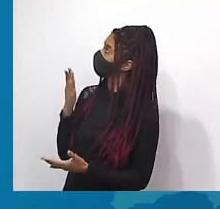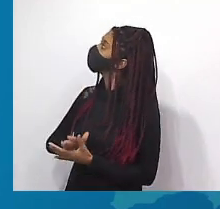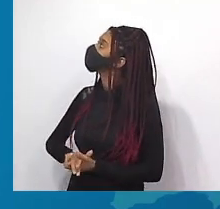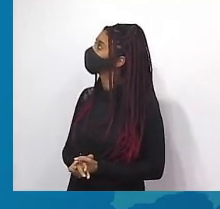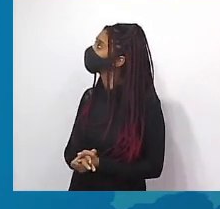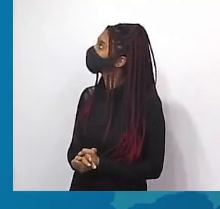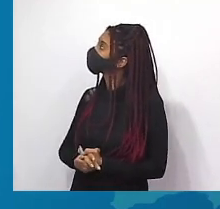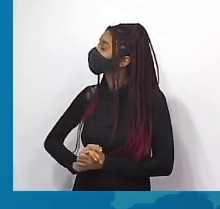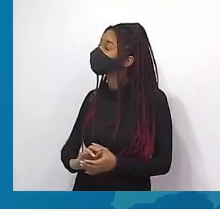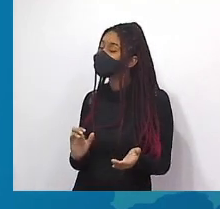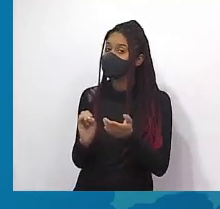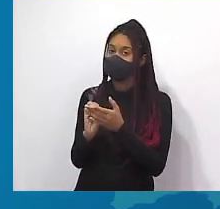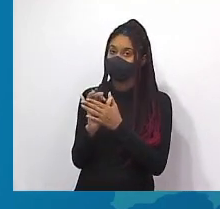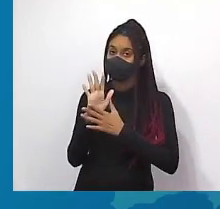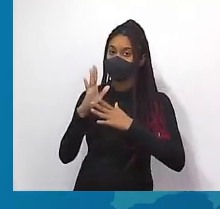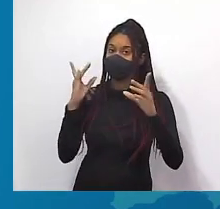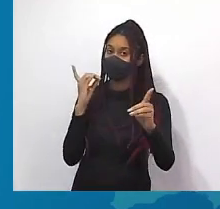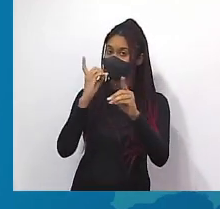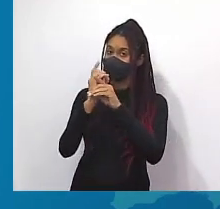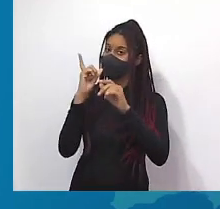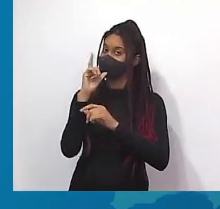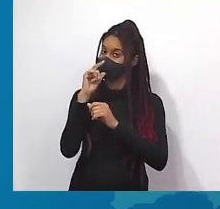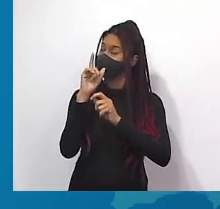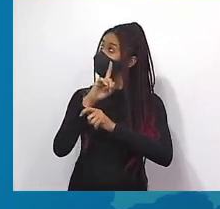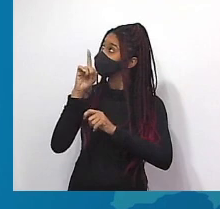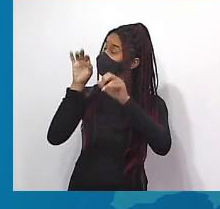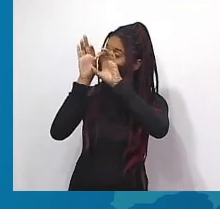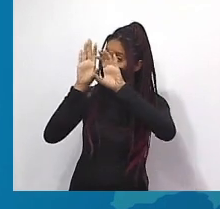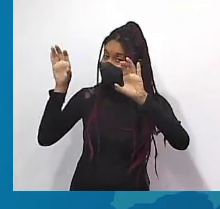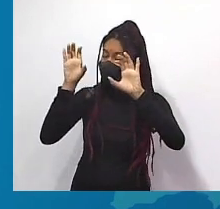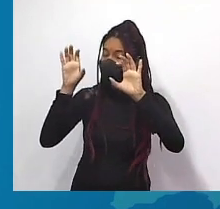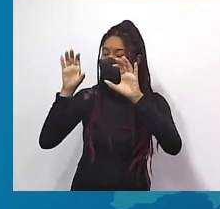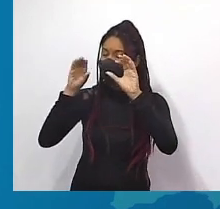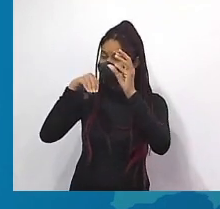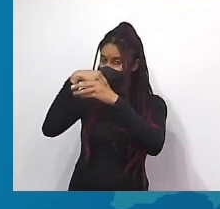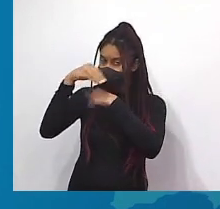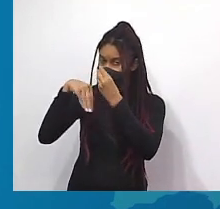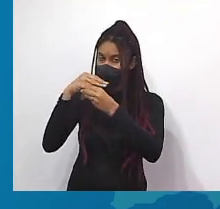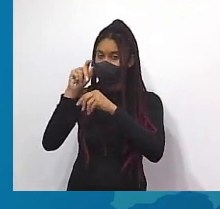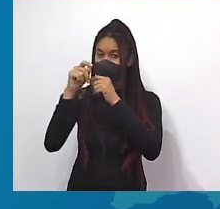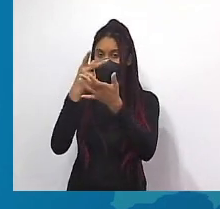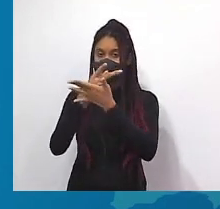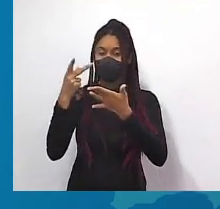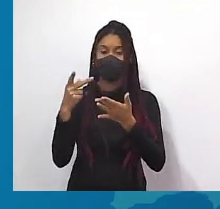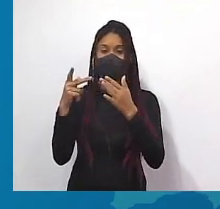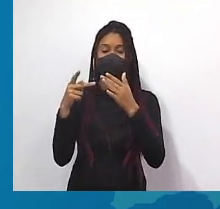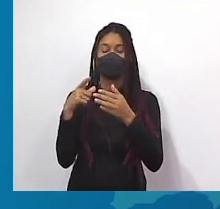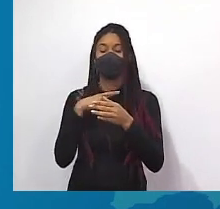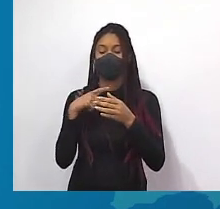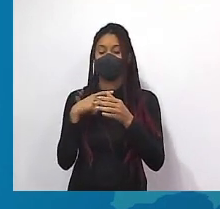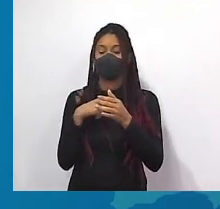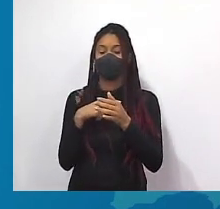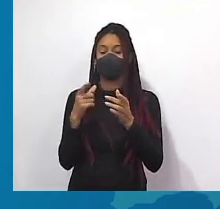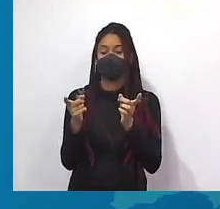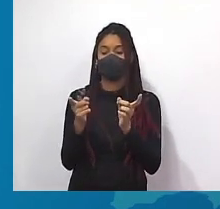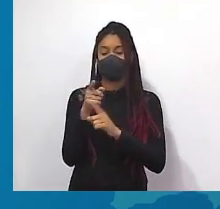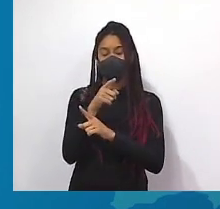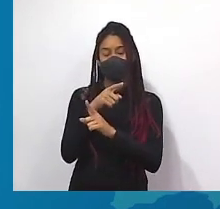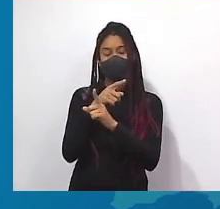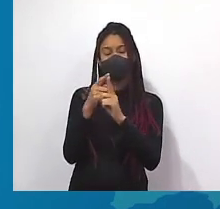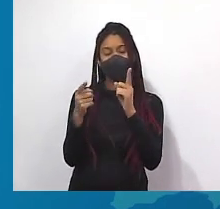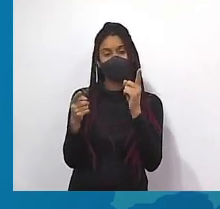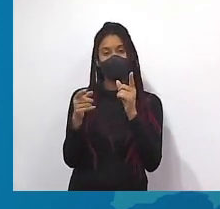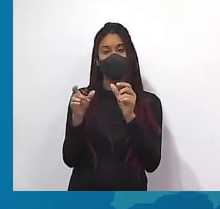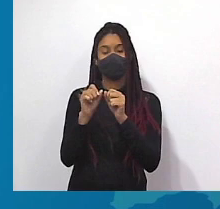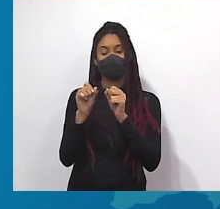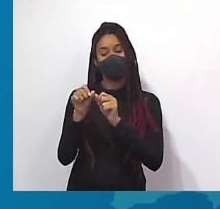gases em específico encontram a água e reagem com a água, você vai ter ali uma reação de balanceamento químico, né? E